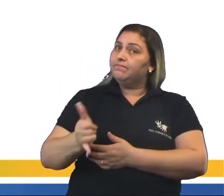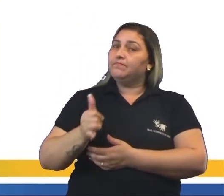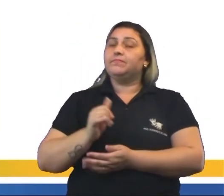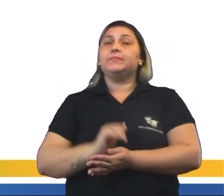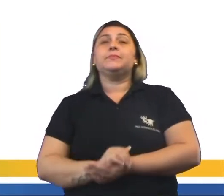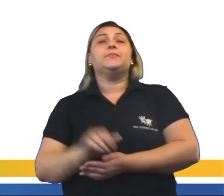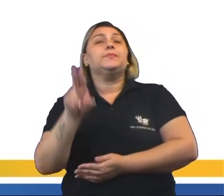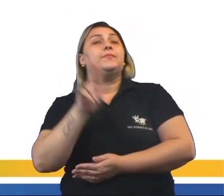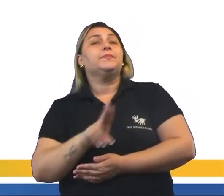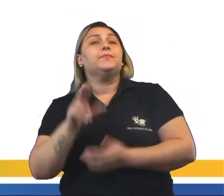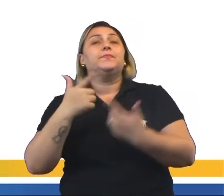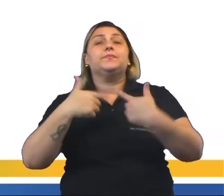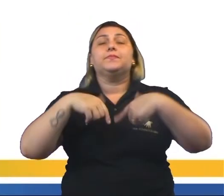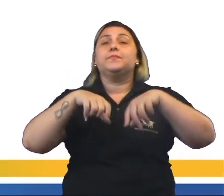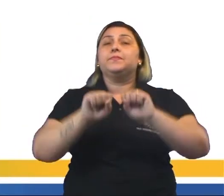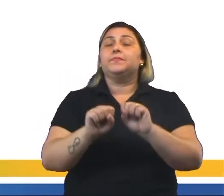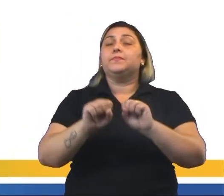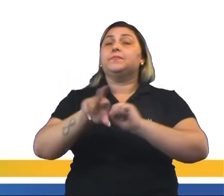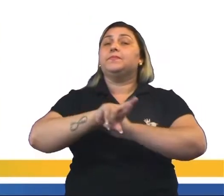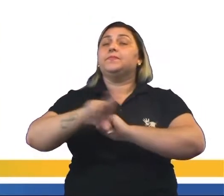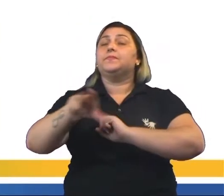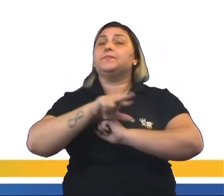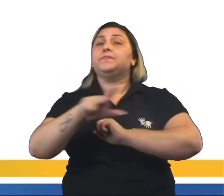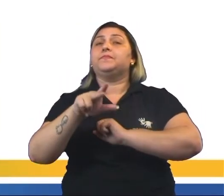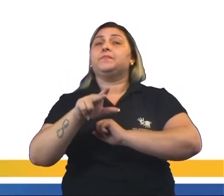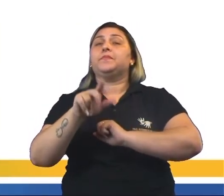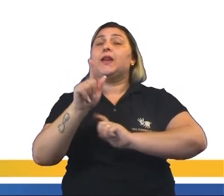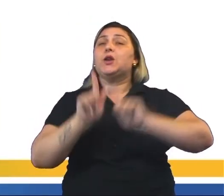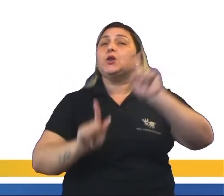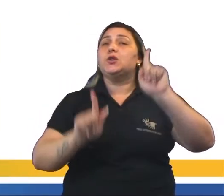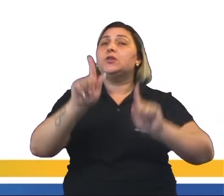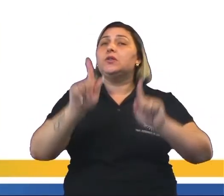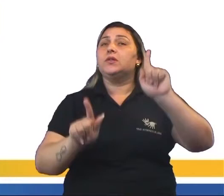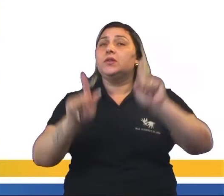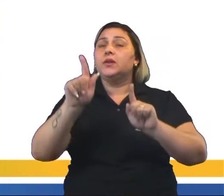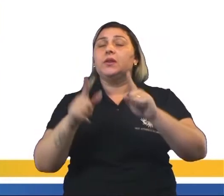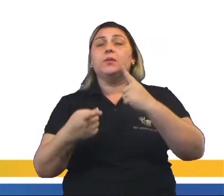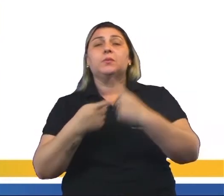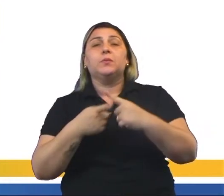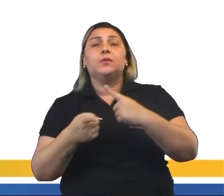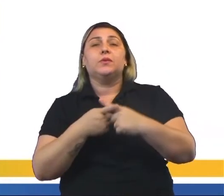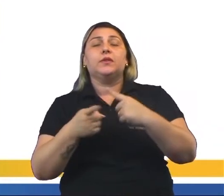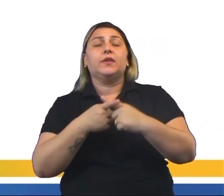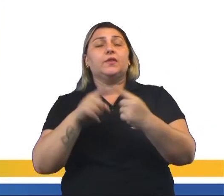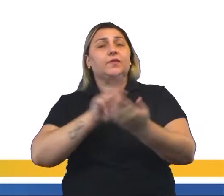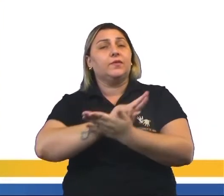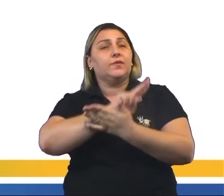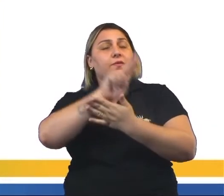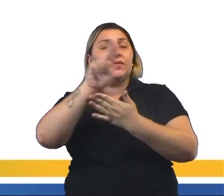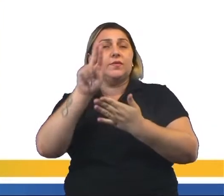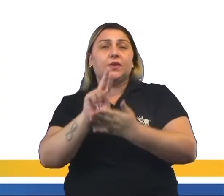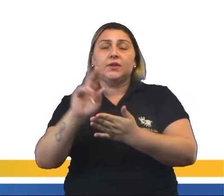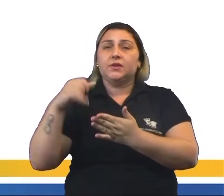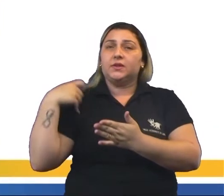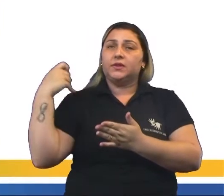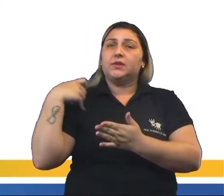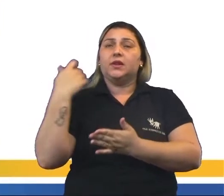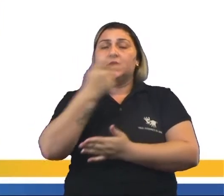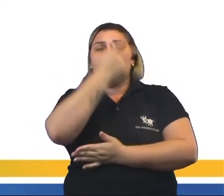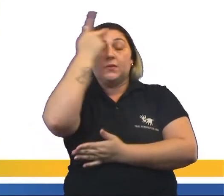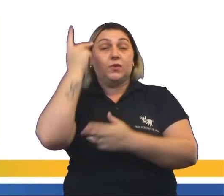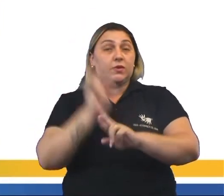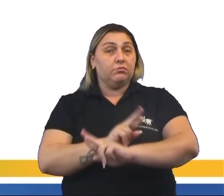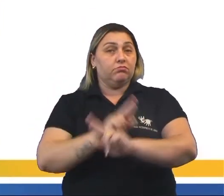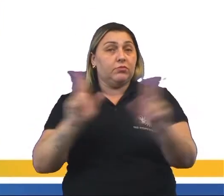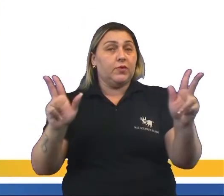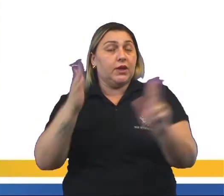Então, utilizar uma linguagem que não seja cheio de gírias, porque são várias idades, pessoas de várias